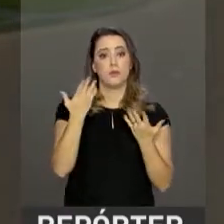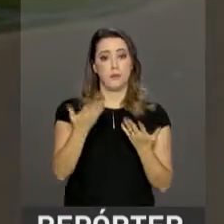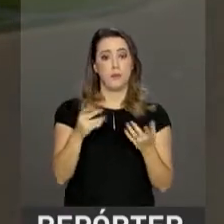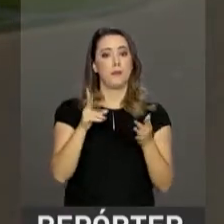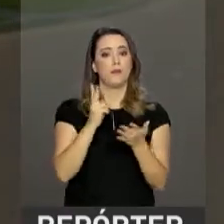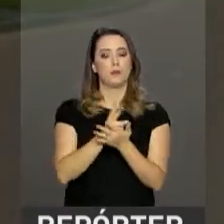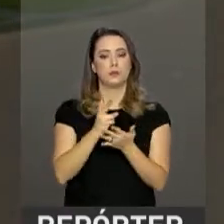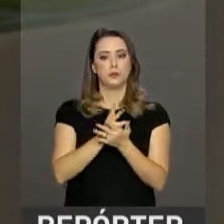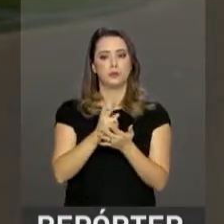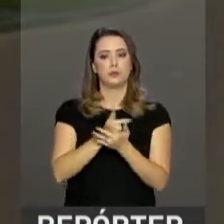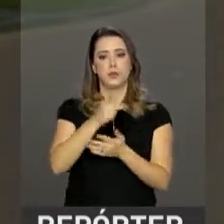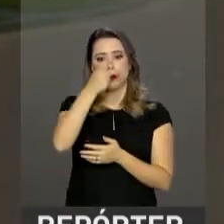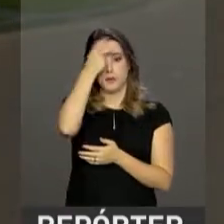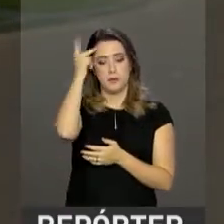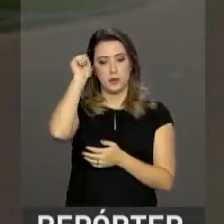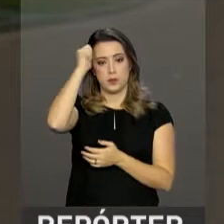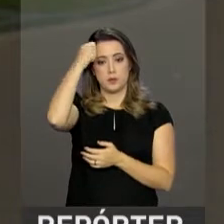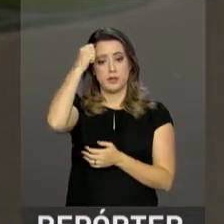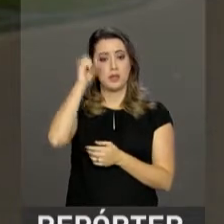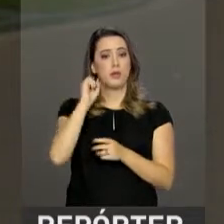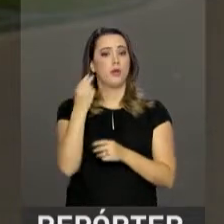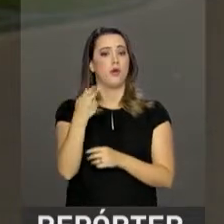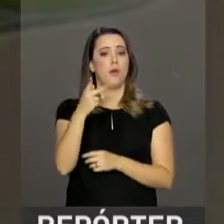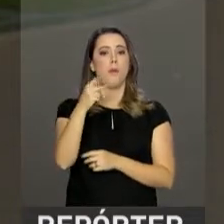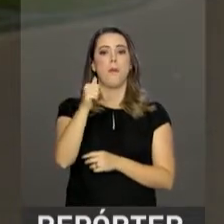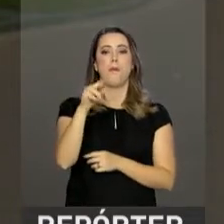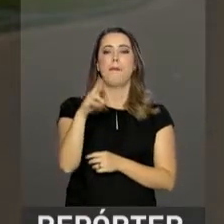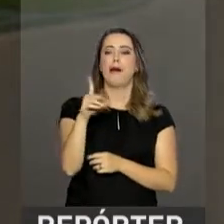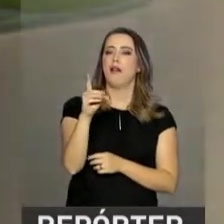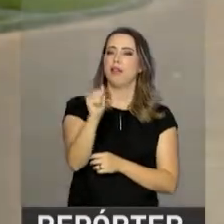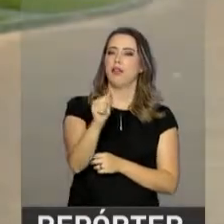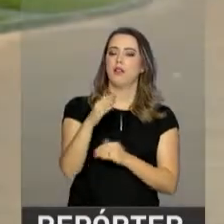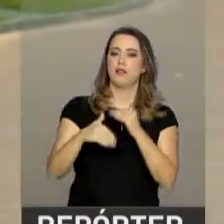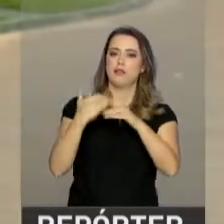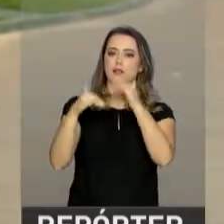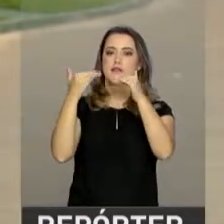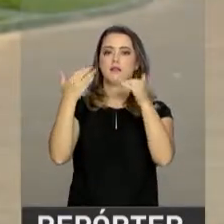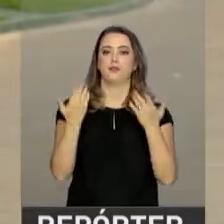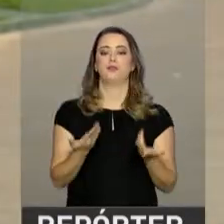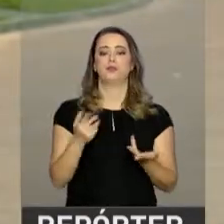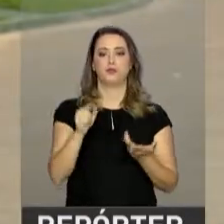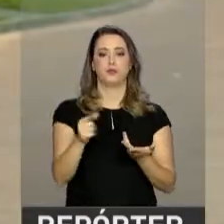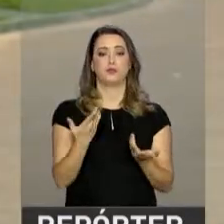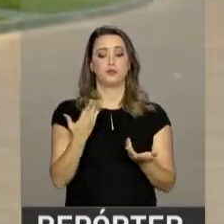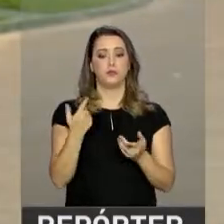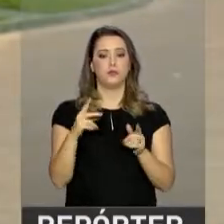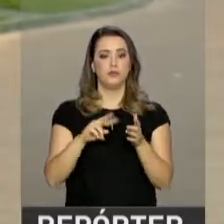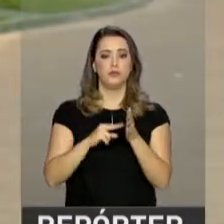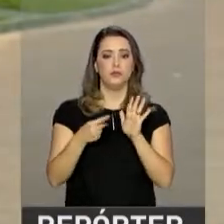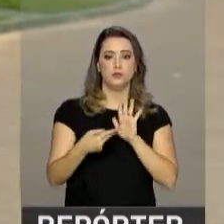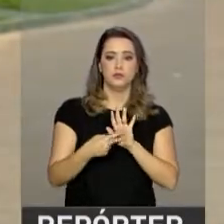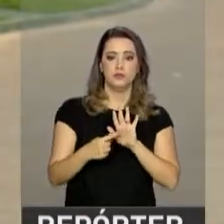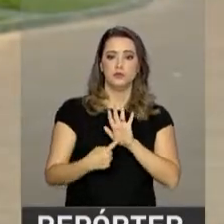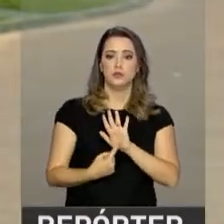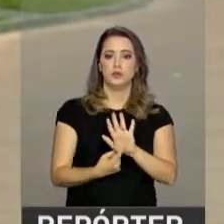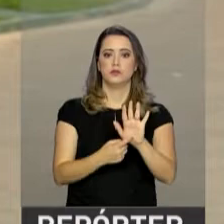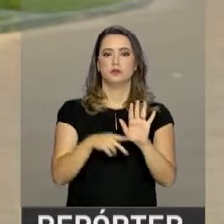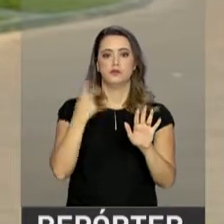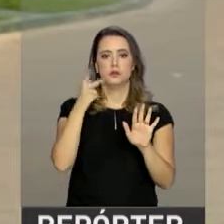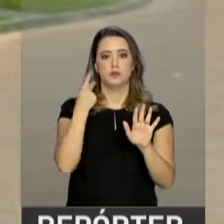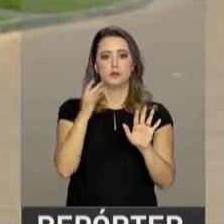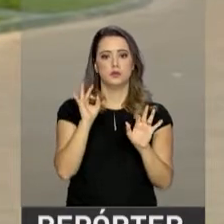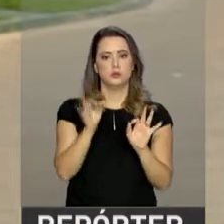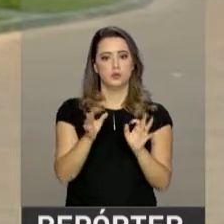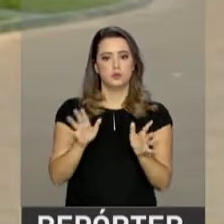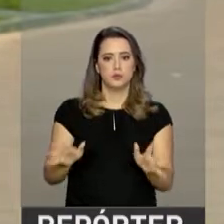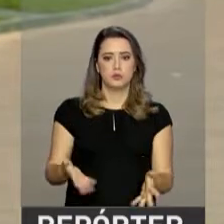período, a população preta e parda cresceu. Segundo os especialistas, isso é reflexo de políticas